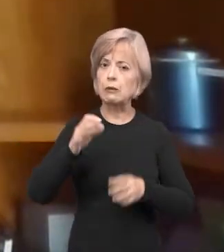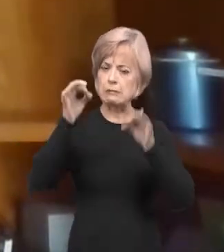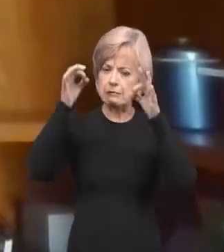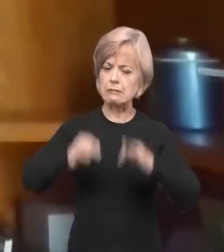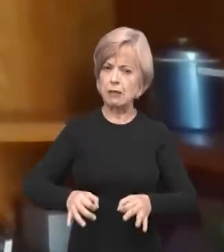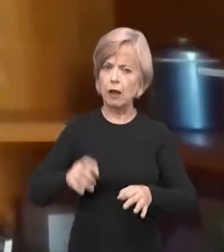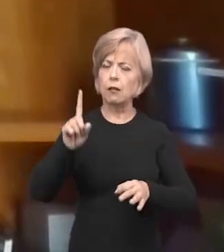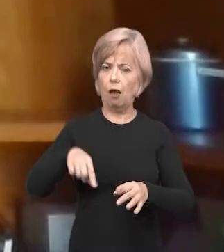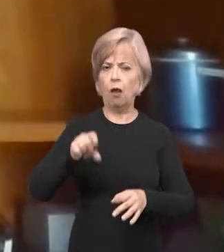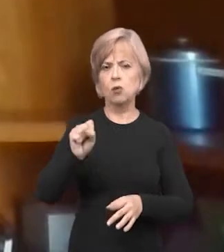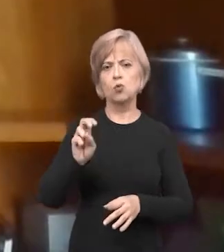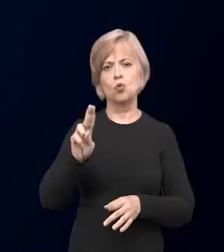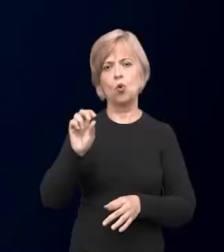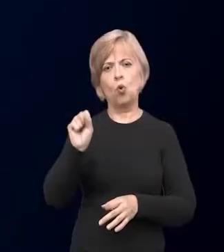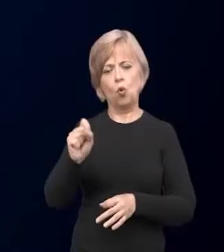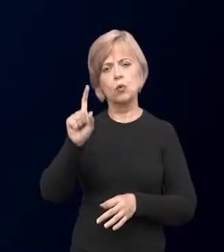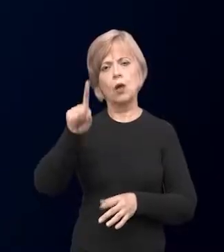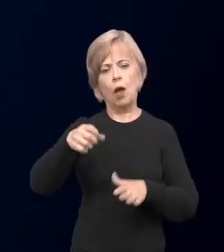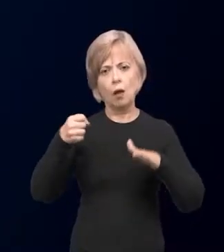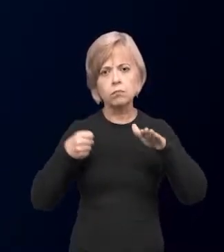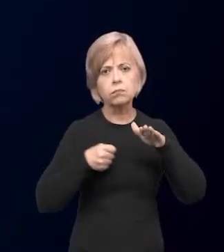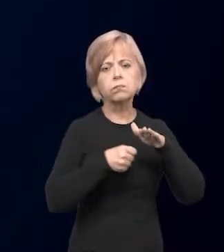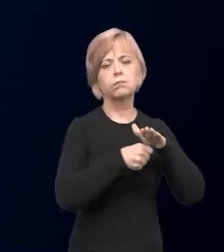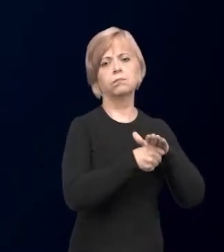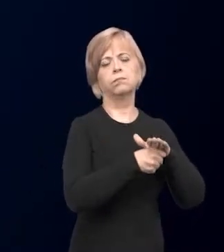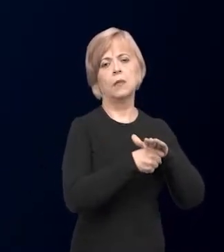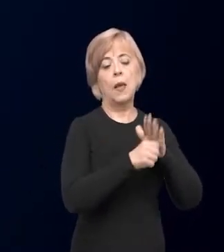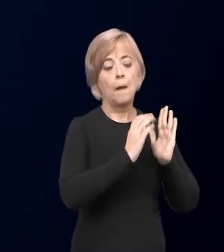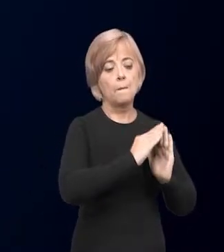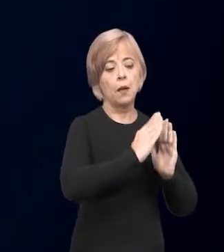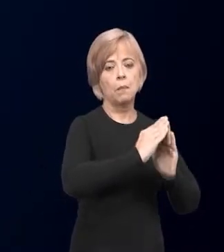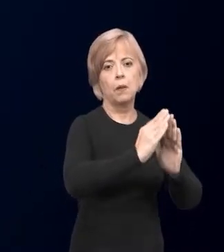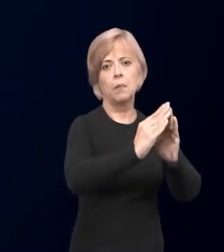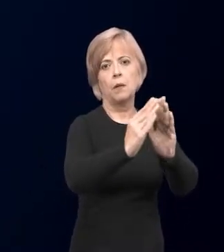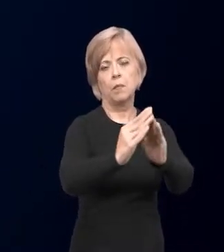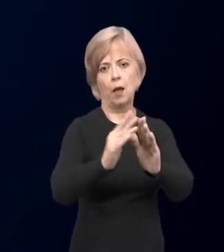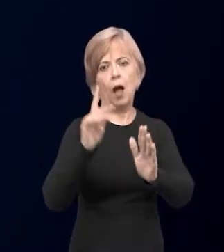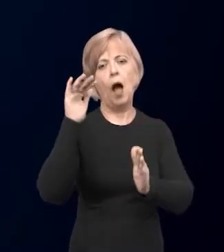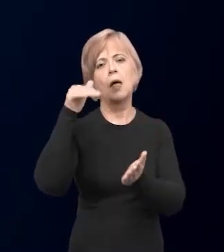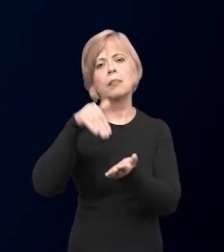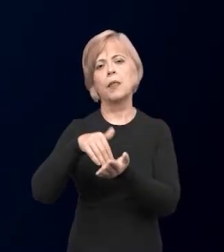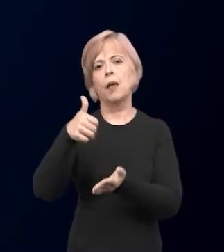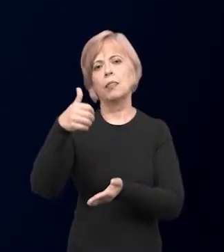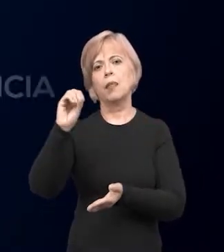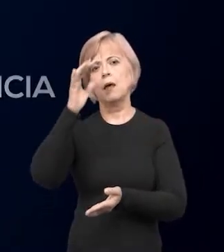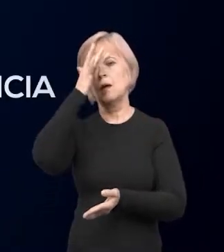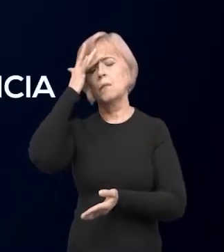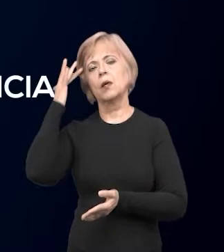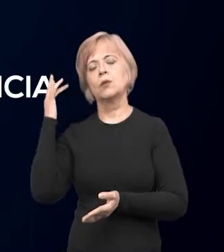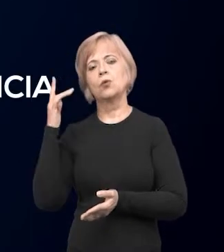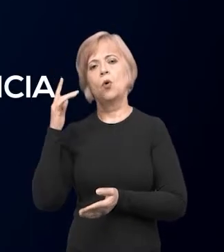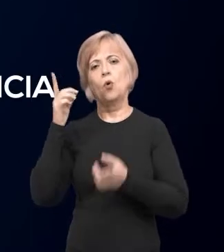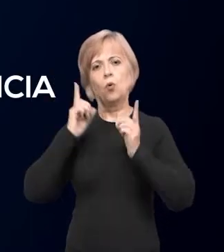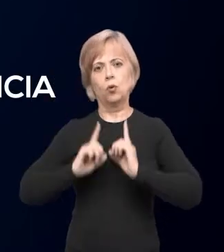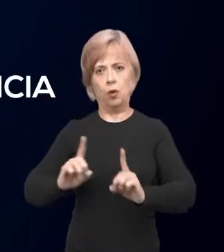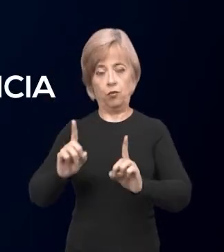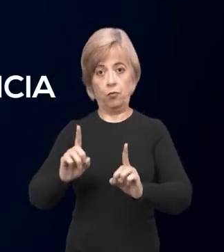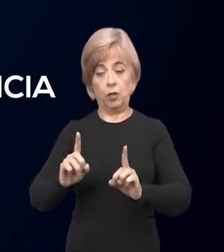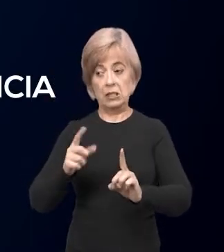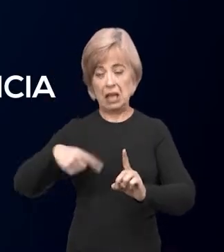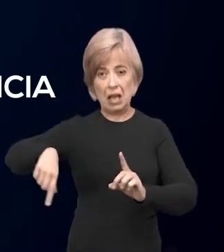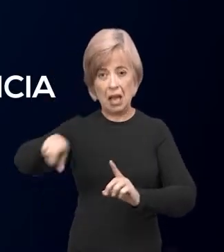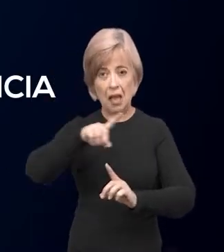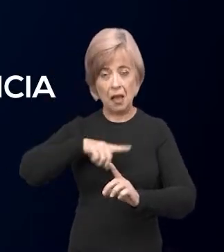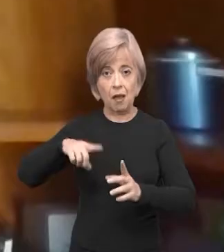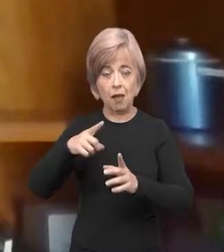prevista no SUAS, são as residências inclusivas, são pequenas moradias para até 10 pessoas com deficiência. Essas sim,